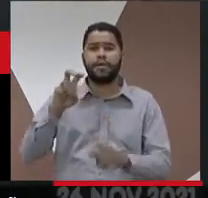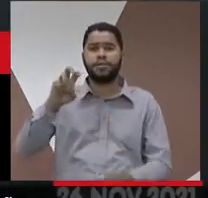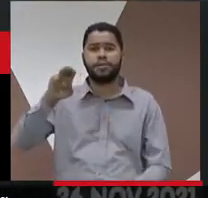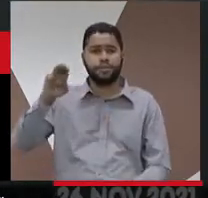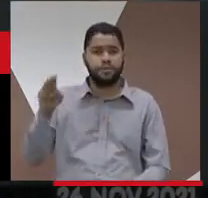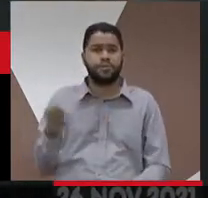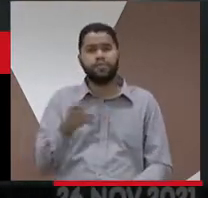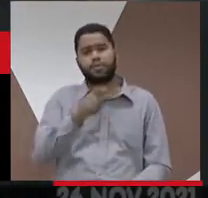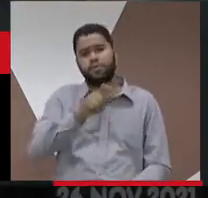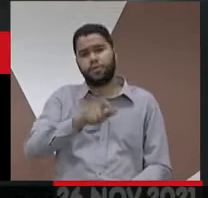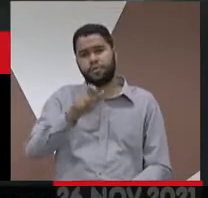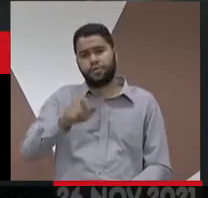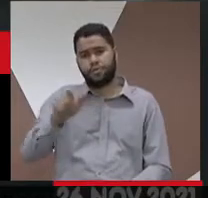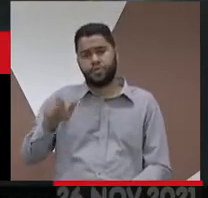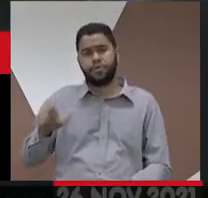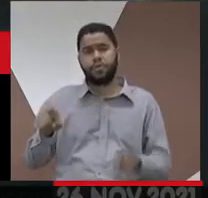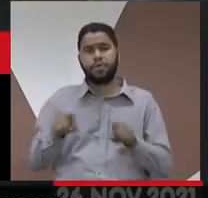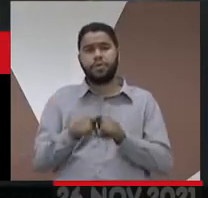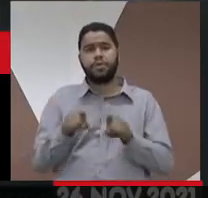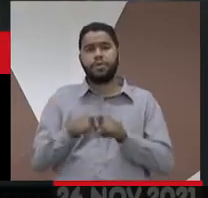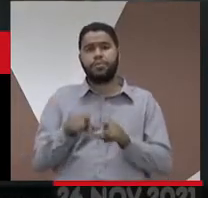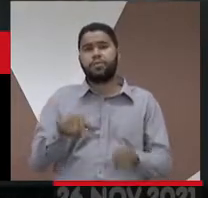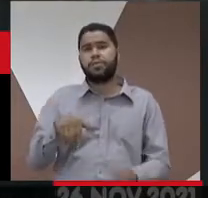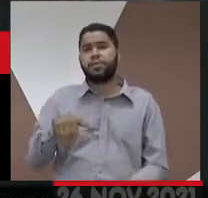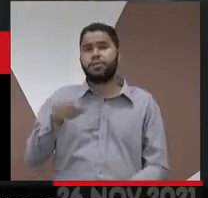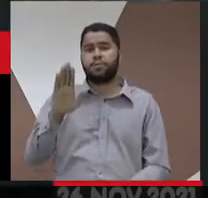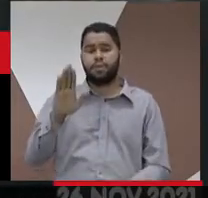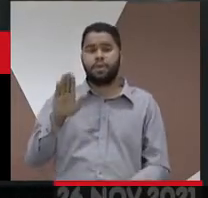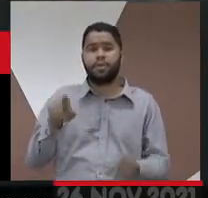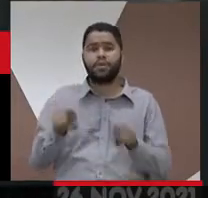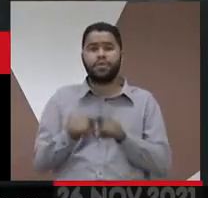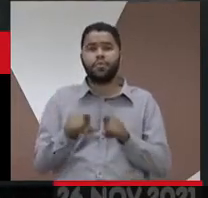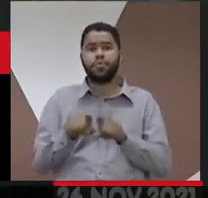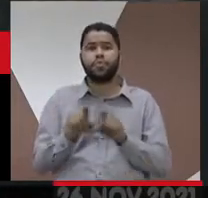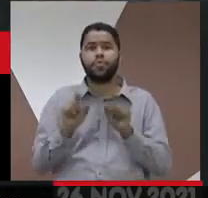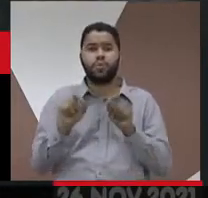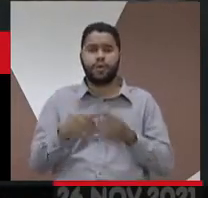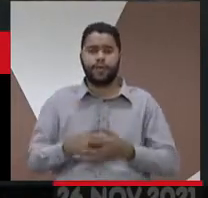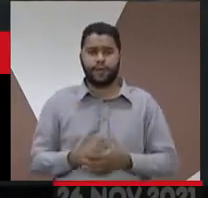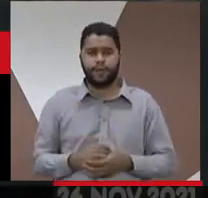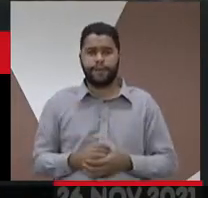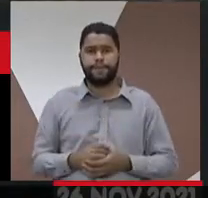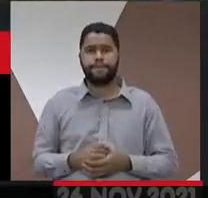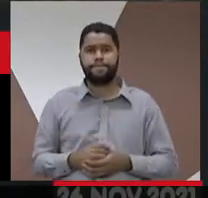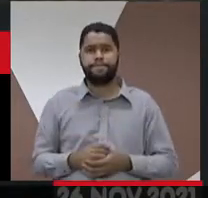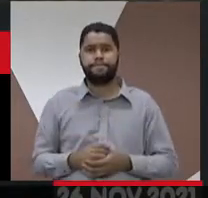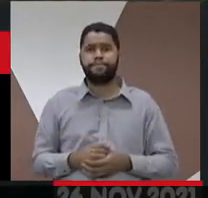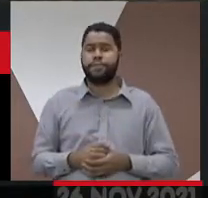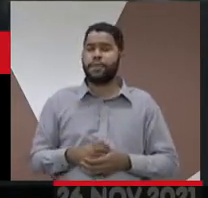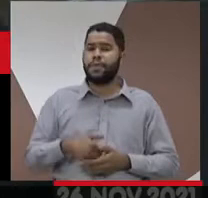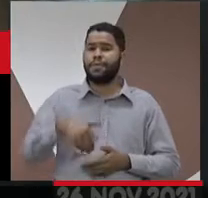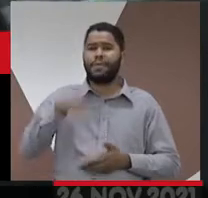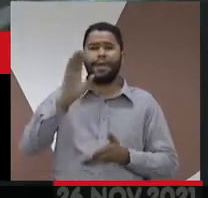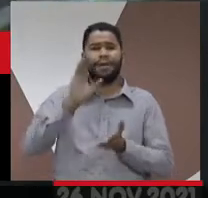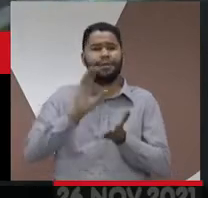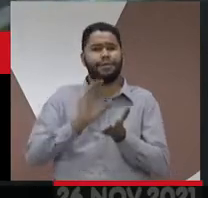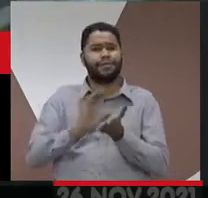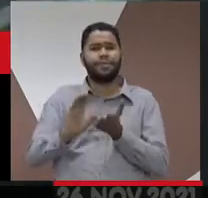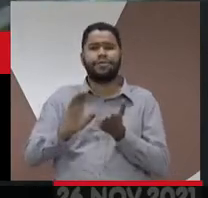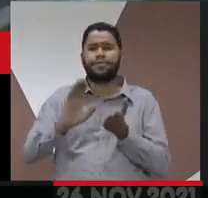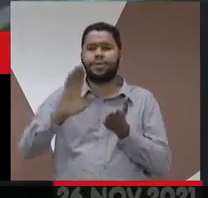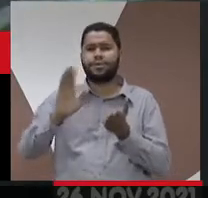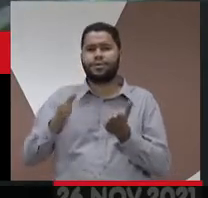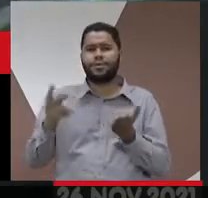de pessoas, e ainda mais, vai ser o maior investimento já realizado em